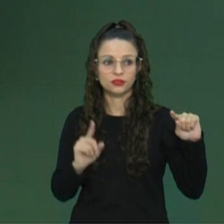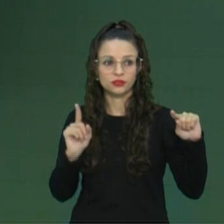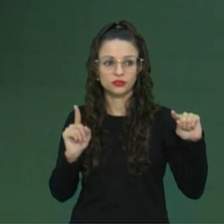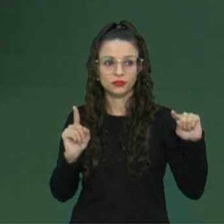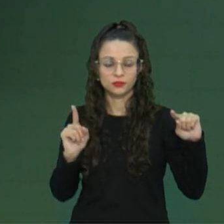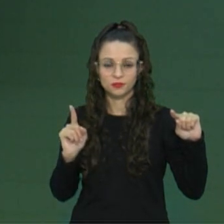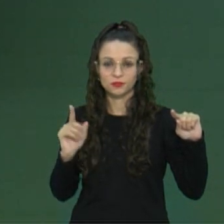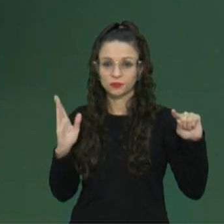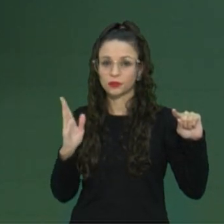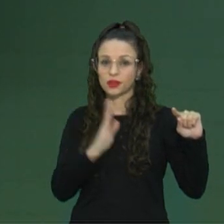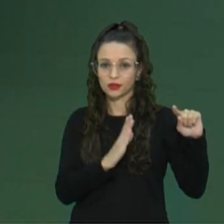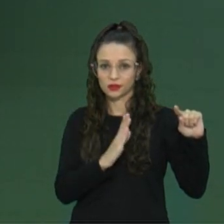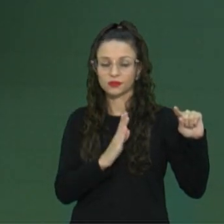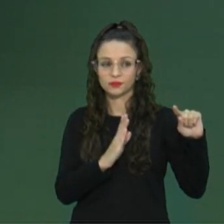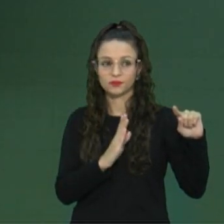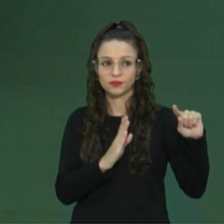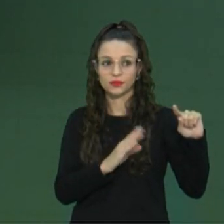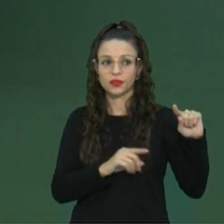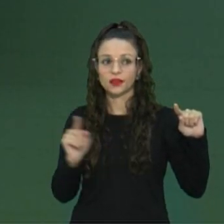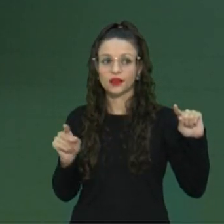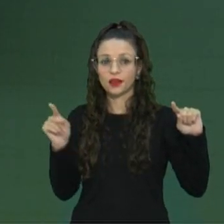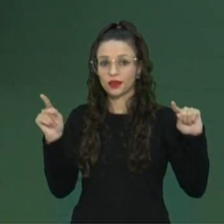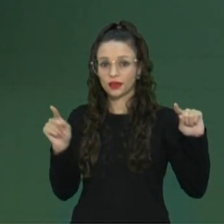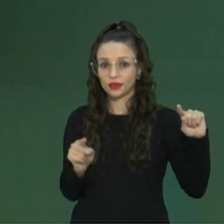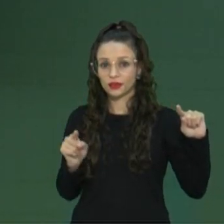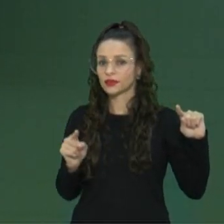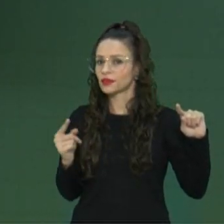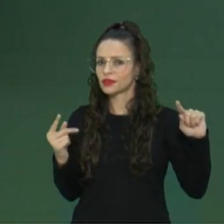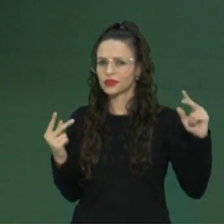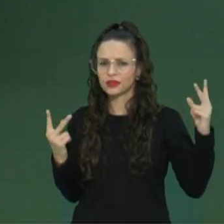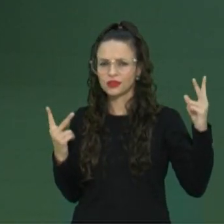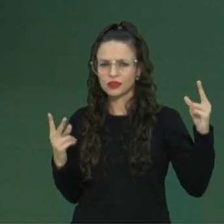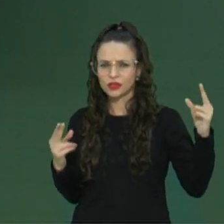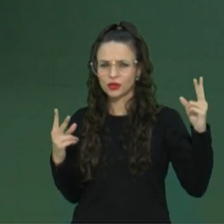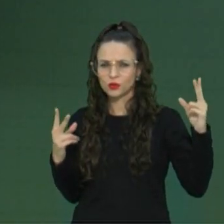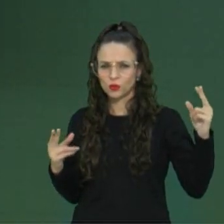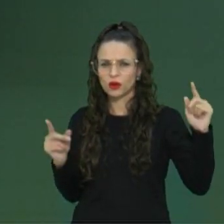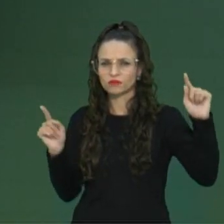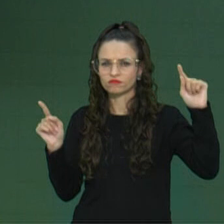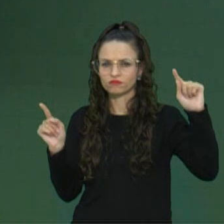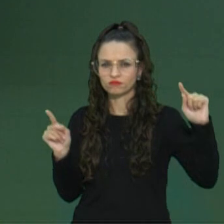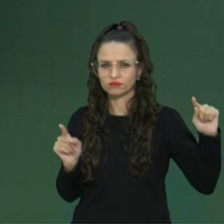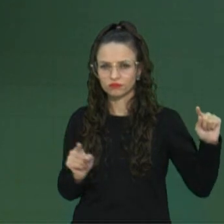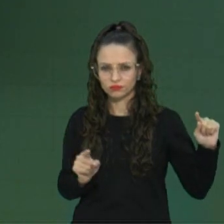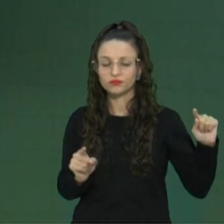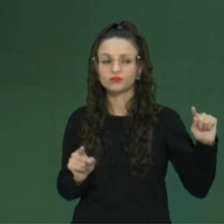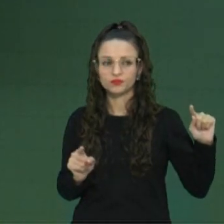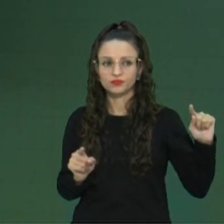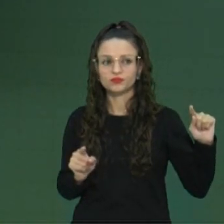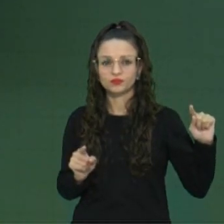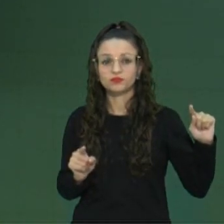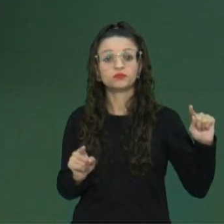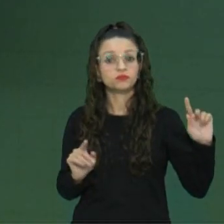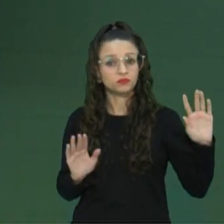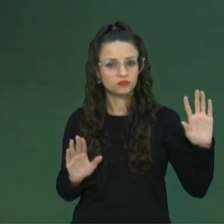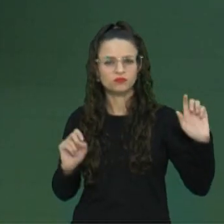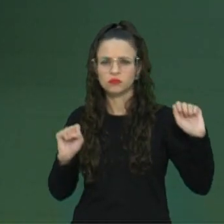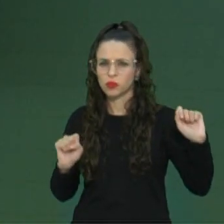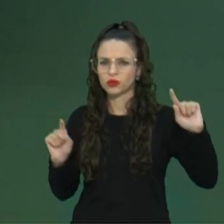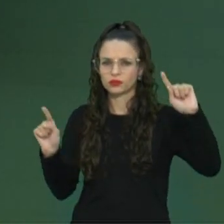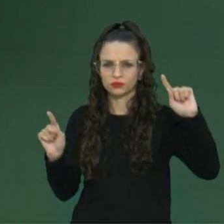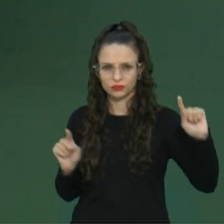lado dos reagentes aqui, e aqui embaixo a mesma quantidade e a mesma substância no lado dos produtos. Então, podem